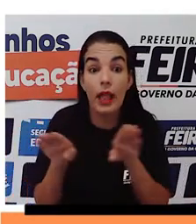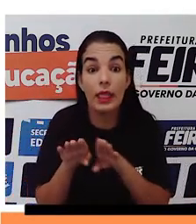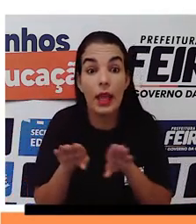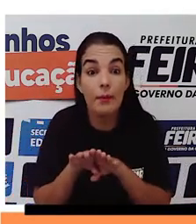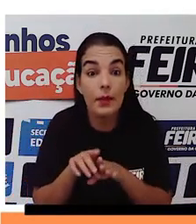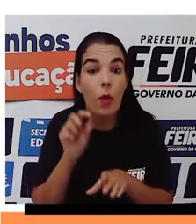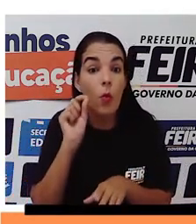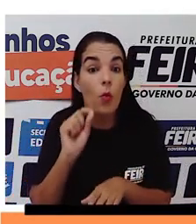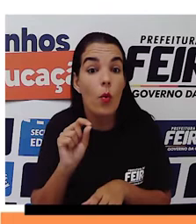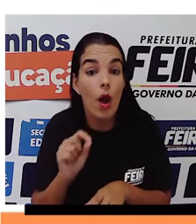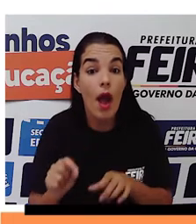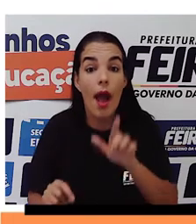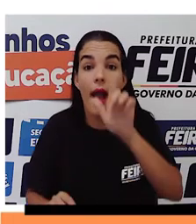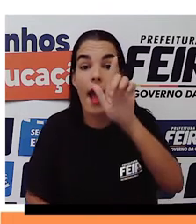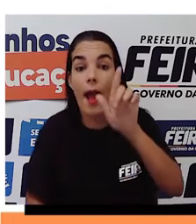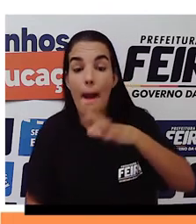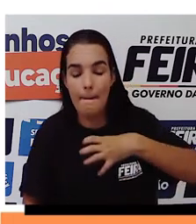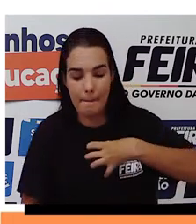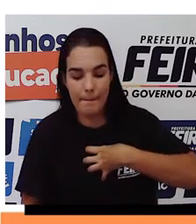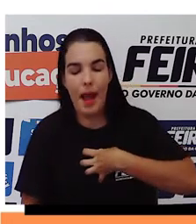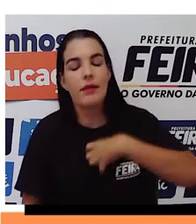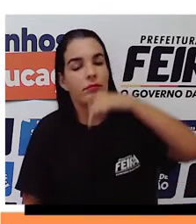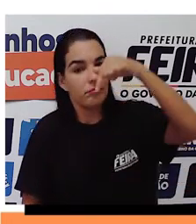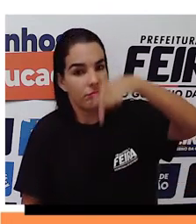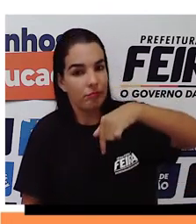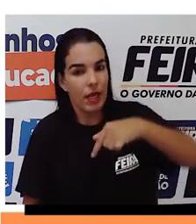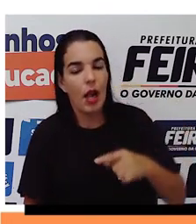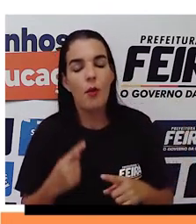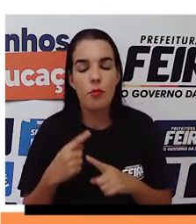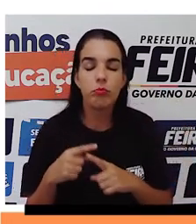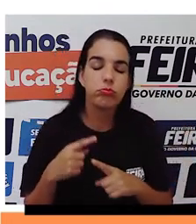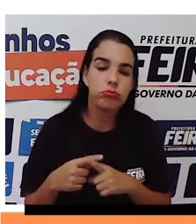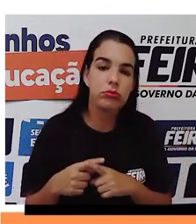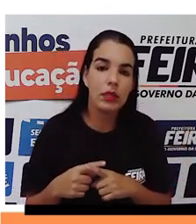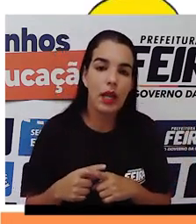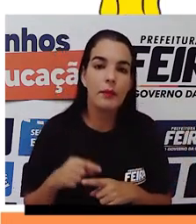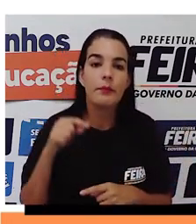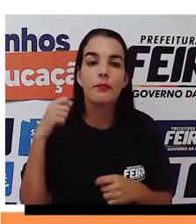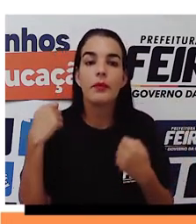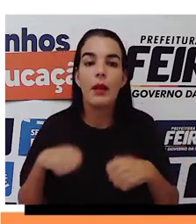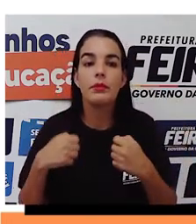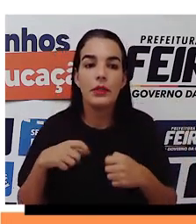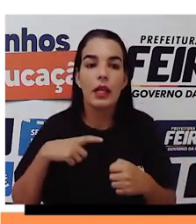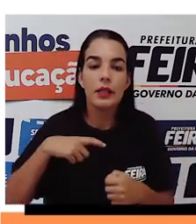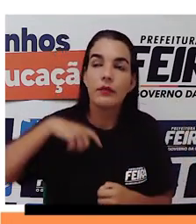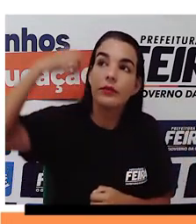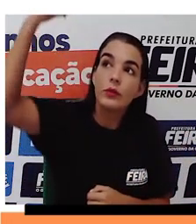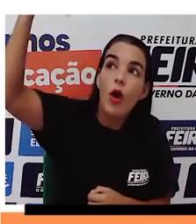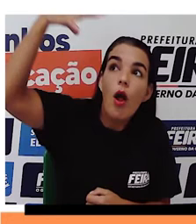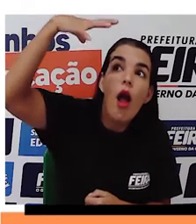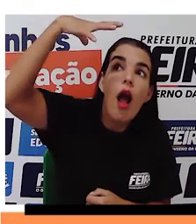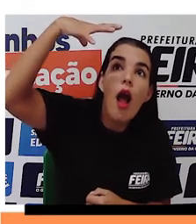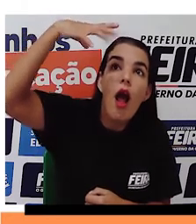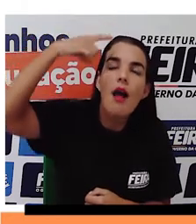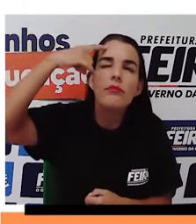Tratava-se da Inconfidência Baiana, ou Revolta dos Alfaiates, que foi influenciada pelas ideias iluministas, pela independência dos